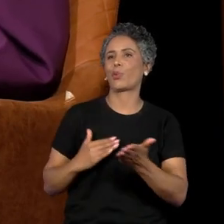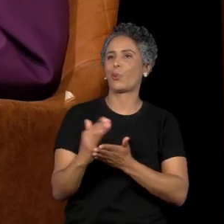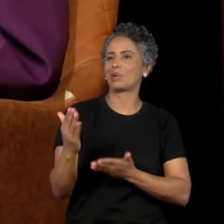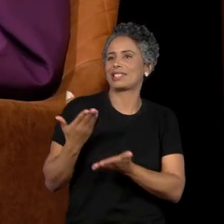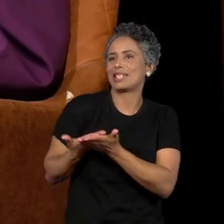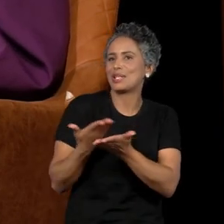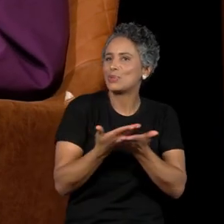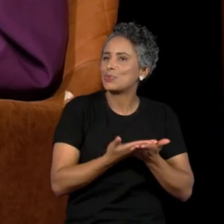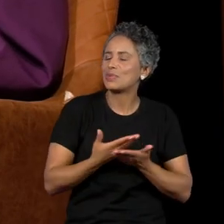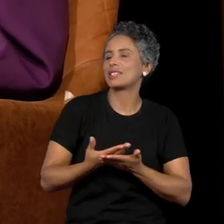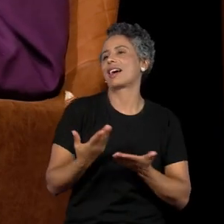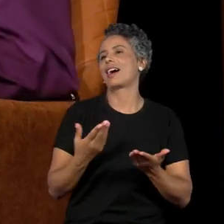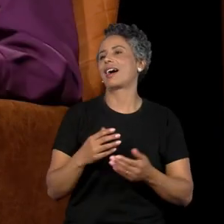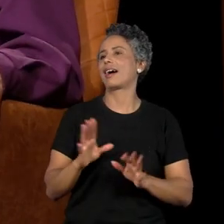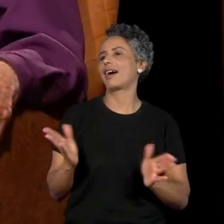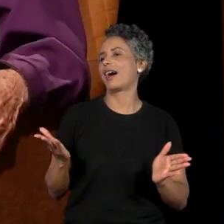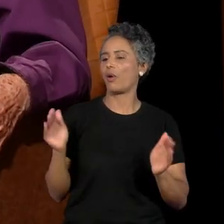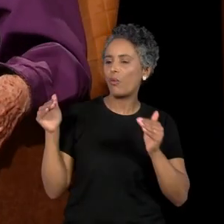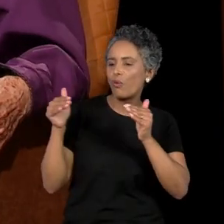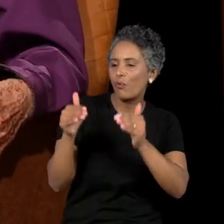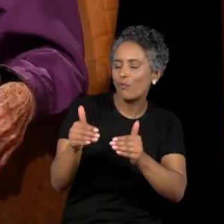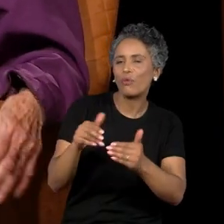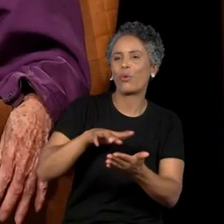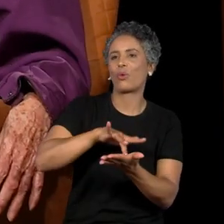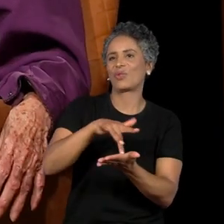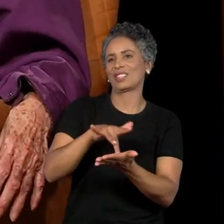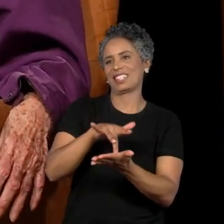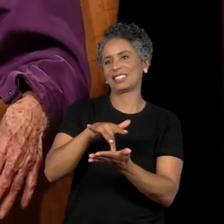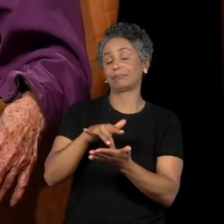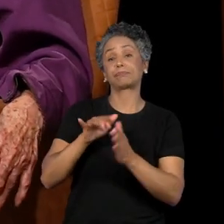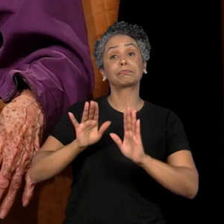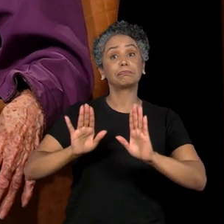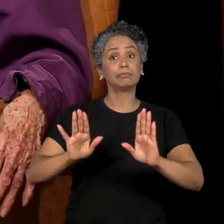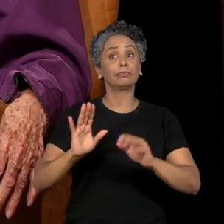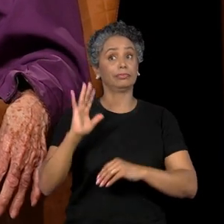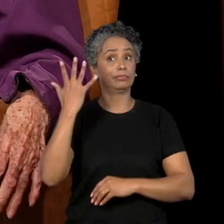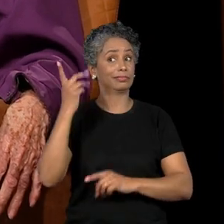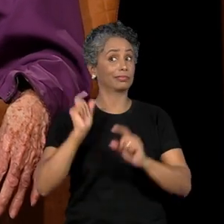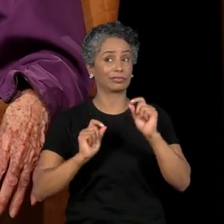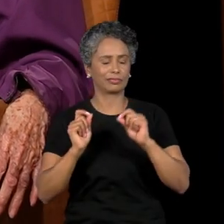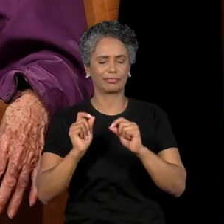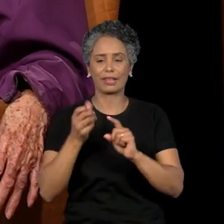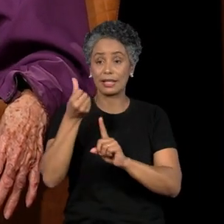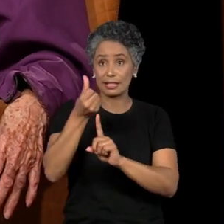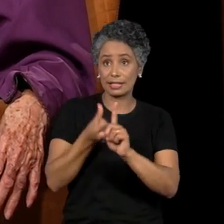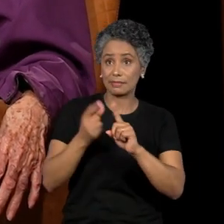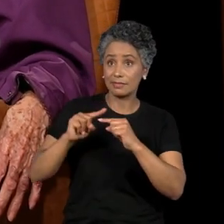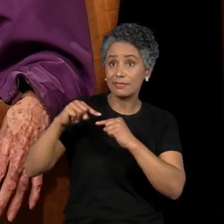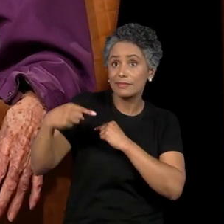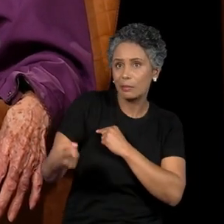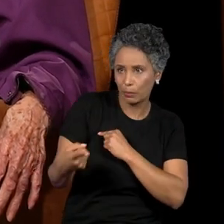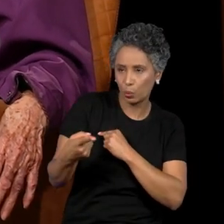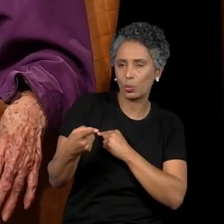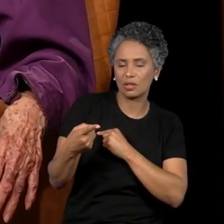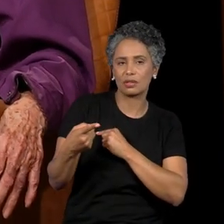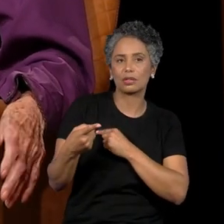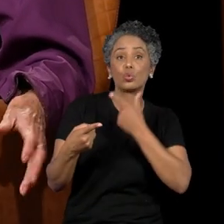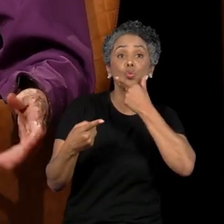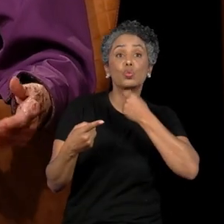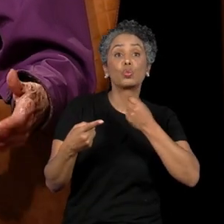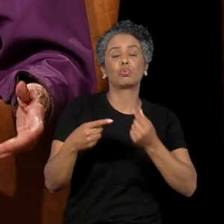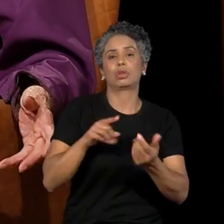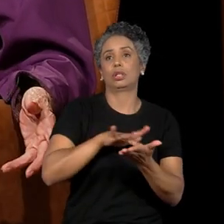coisas. Mas foi por aí. E acontece o seguinte, que 6 meses depois o menino saiu,